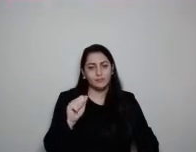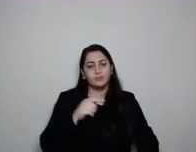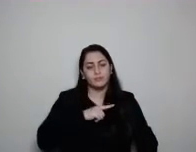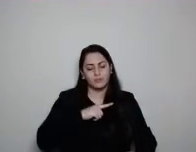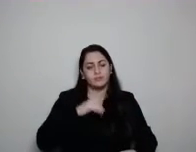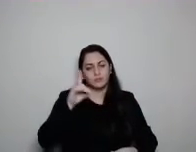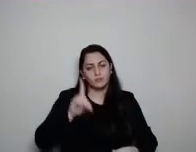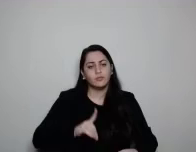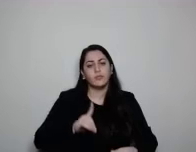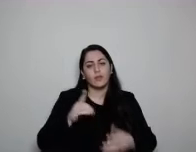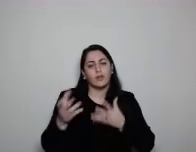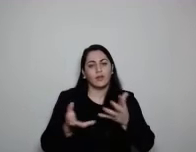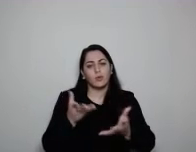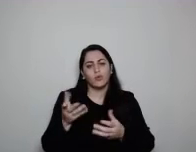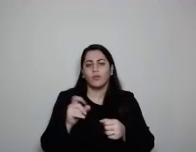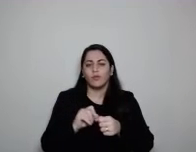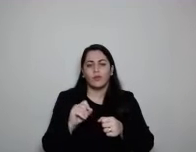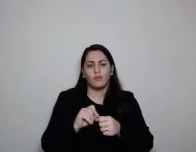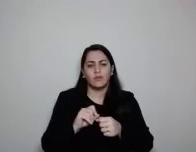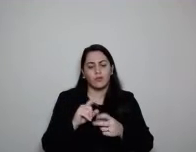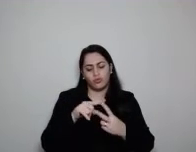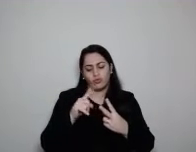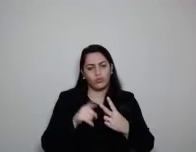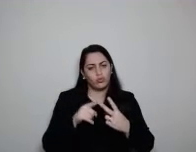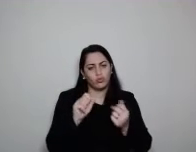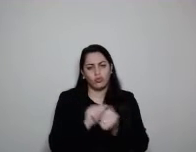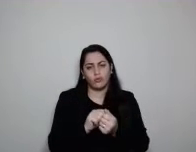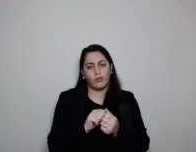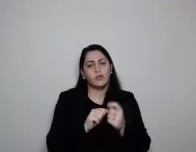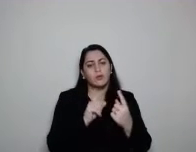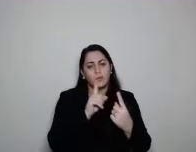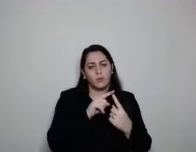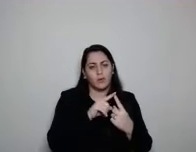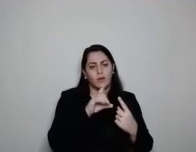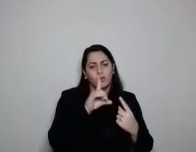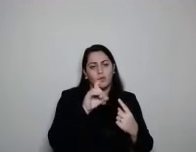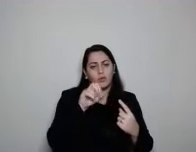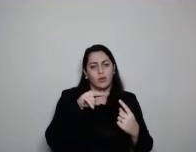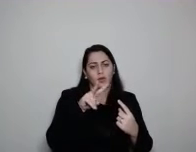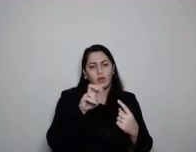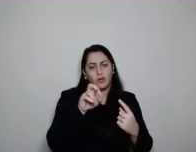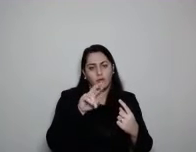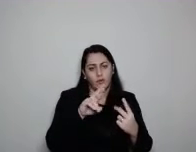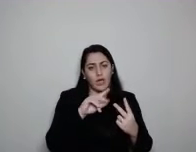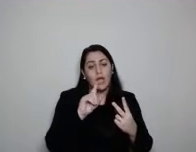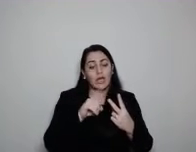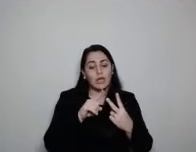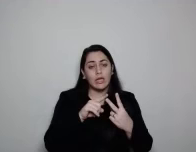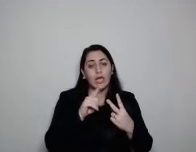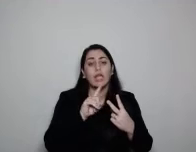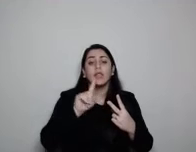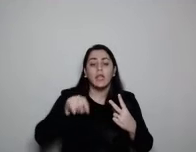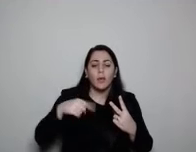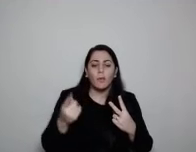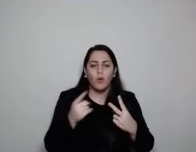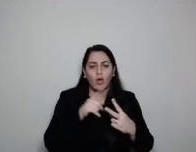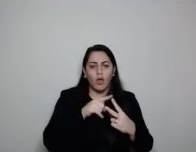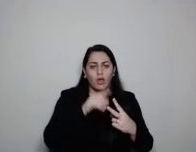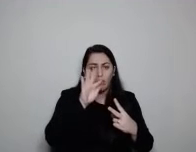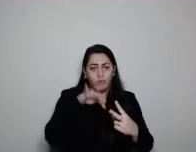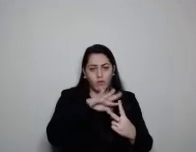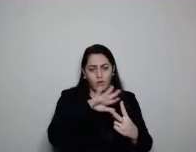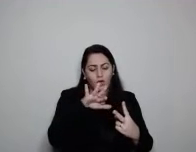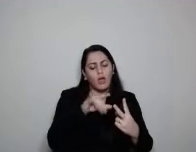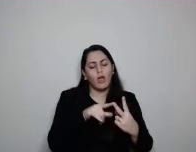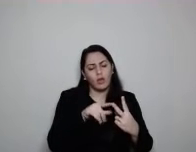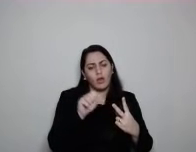fazer Denver e ABA. Ela vai fazer Denver, quando terminar, ela vai fazer o ABA. Então, é muito comum isso acontecer. E aí dá a